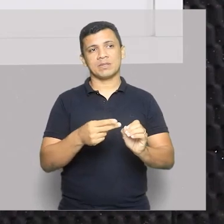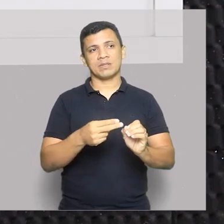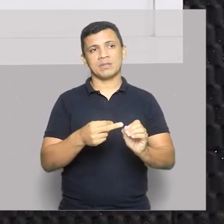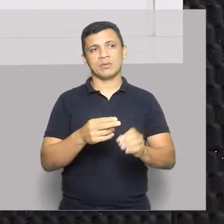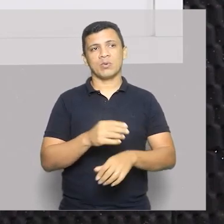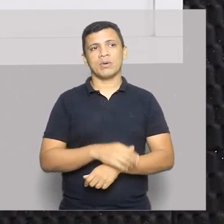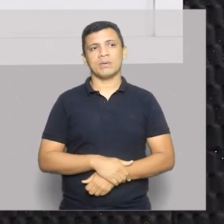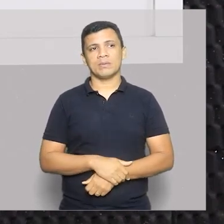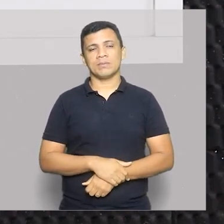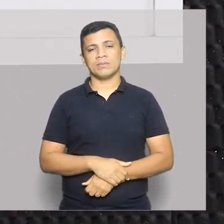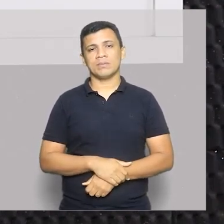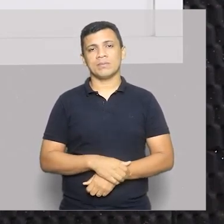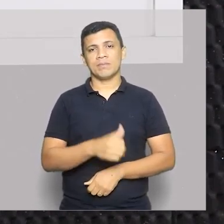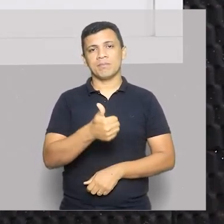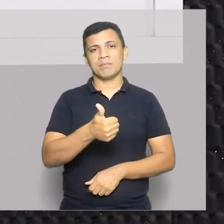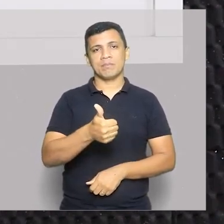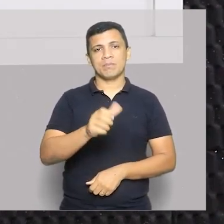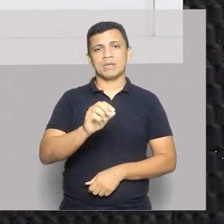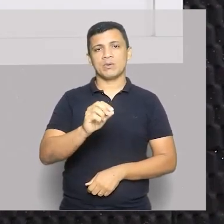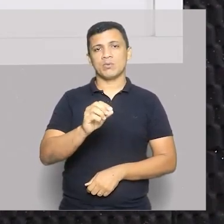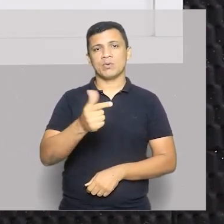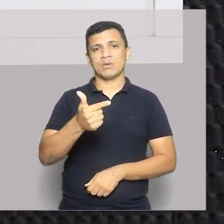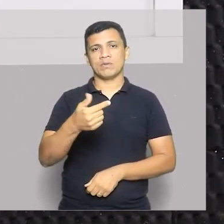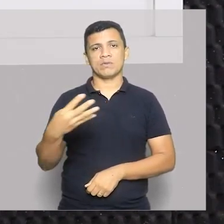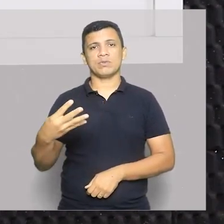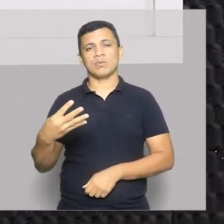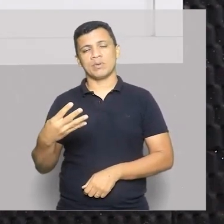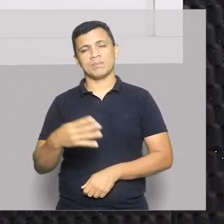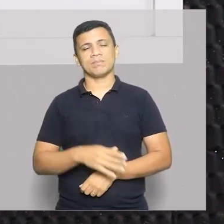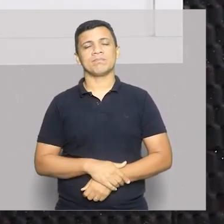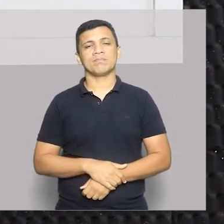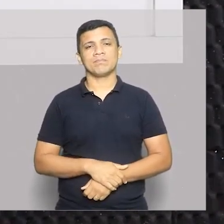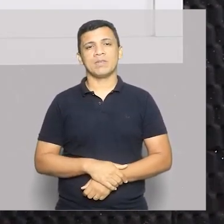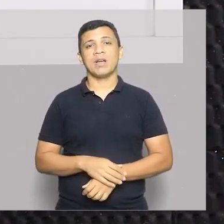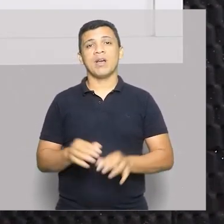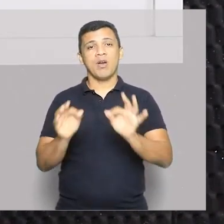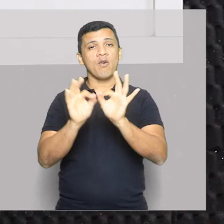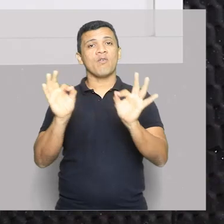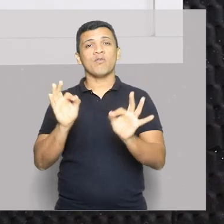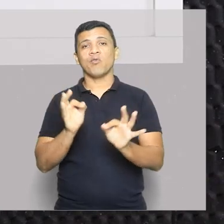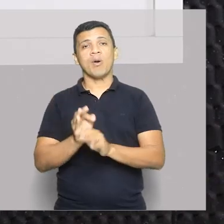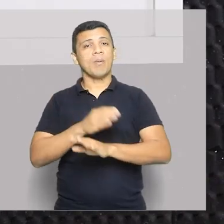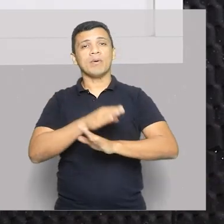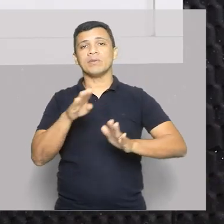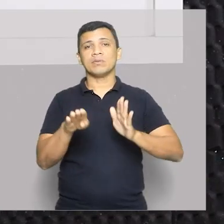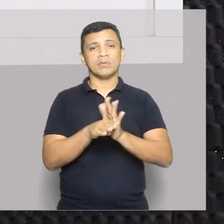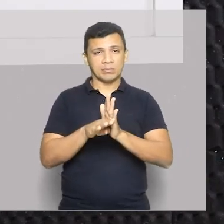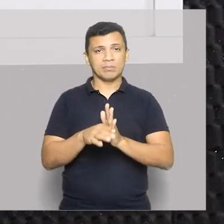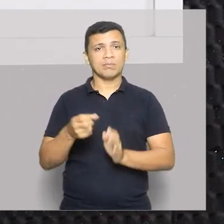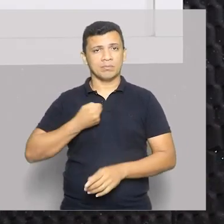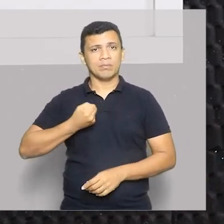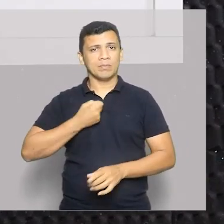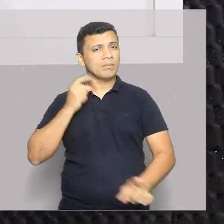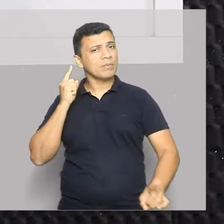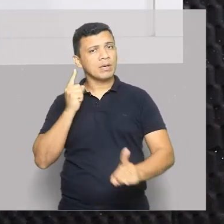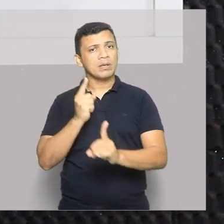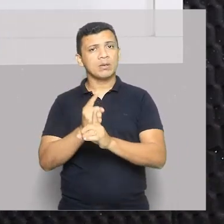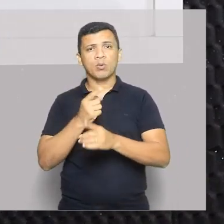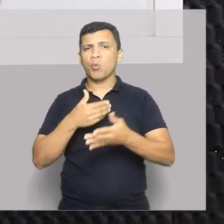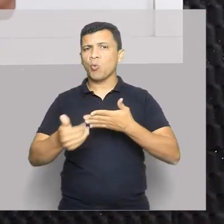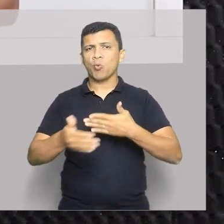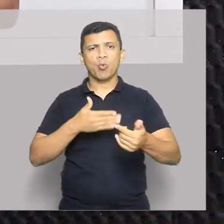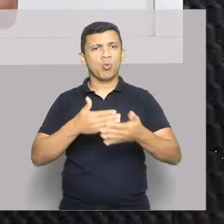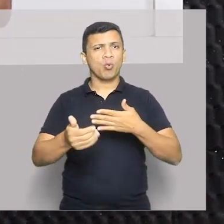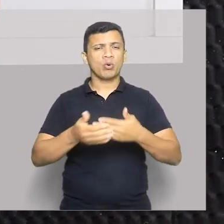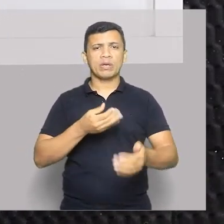1024. Tá? Então, com essa fórmula do termo geral, você pode encontrar qualquer termo